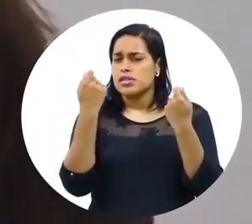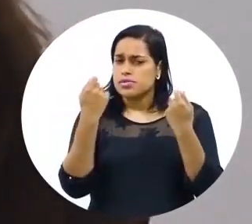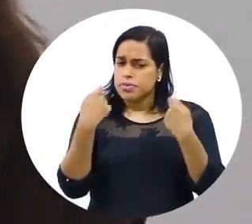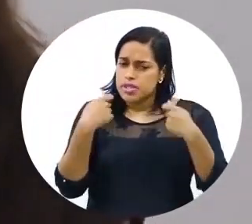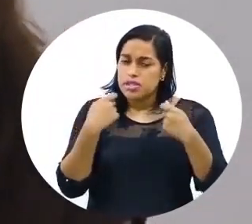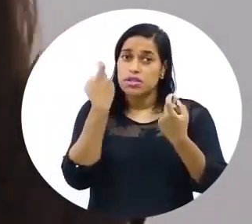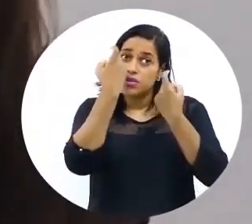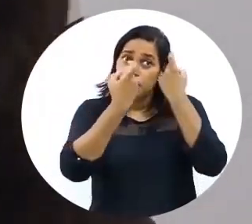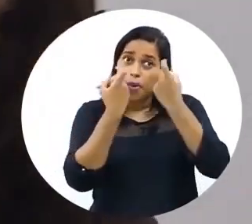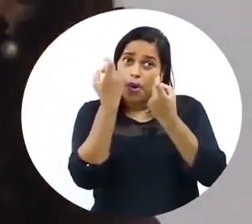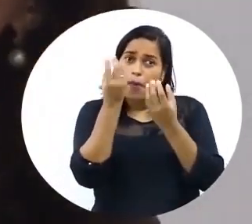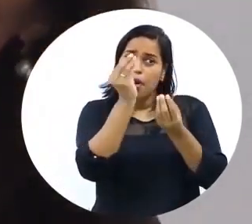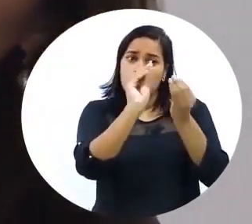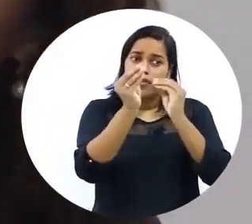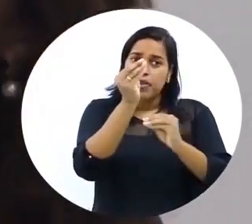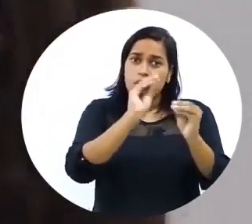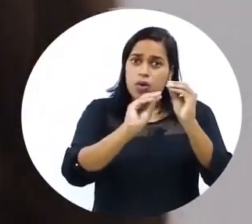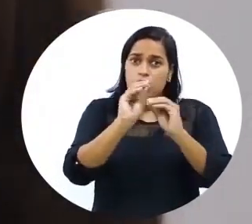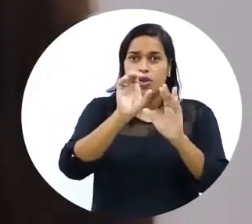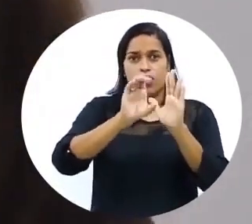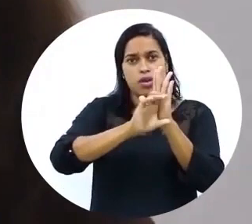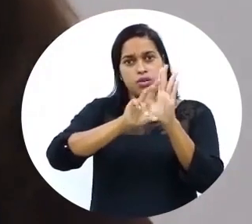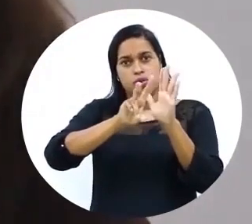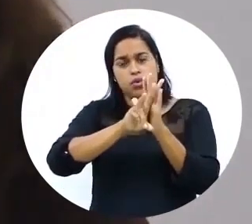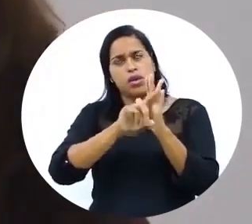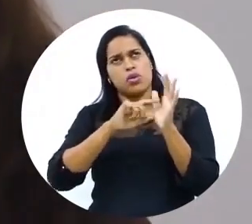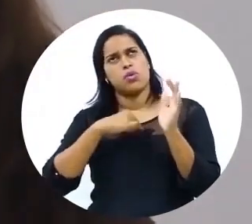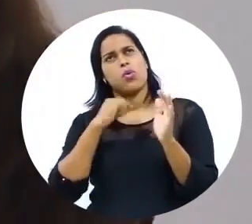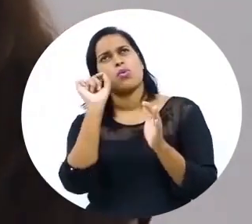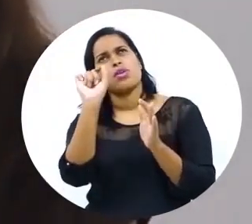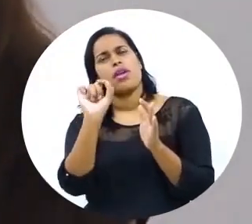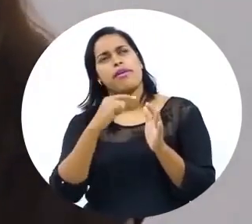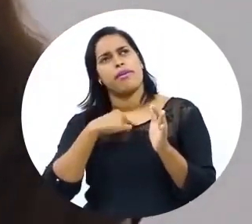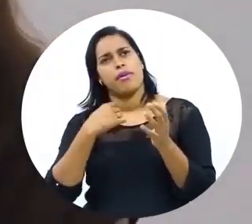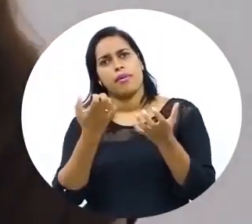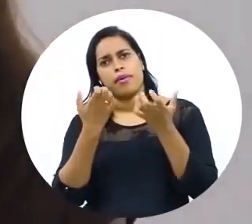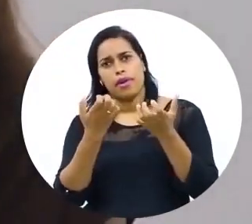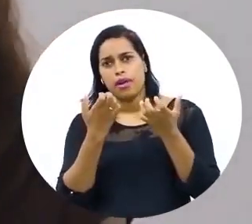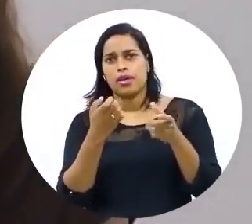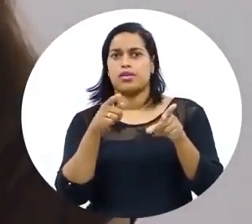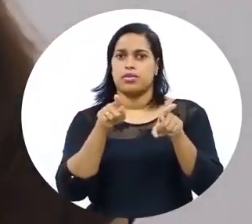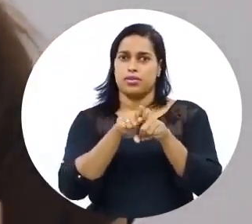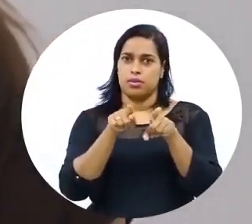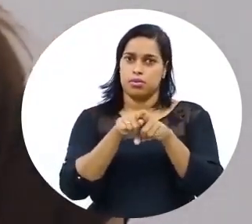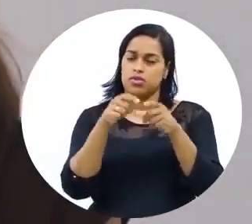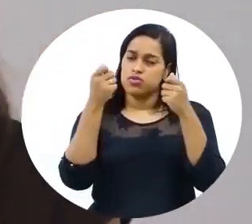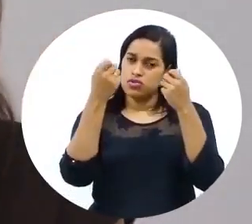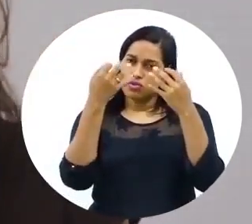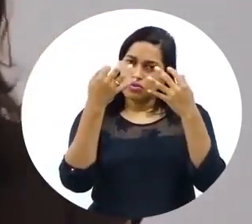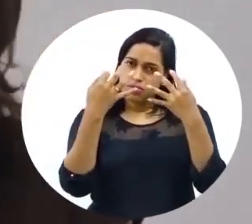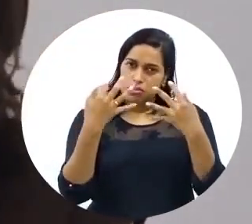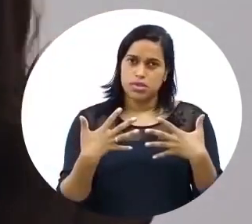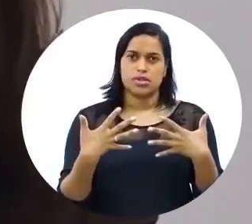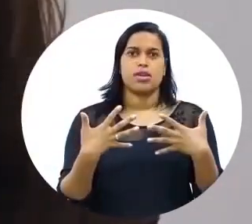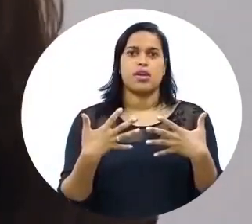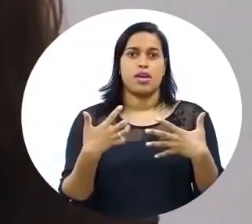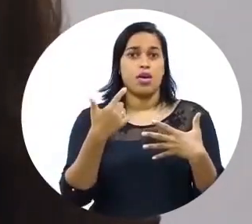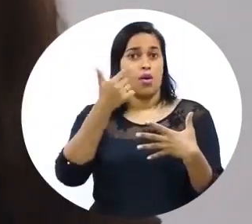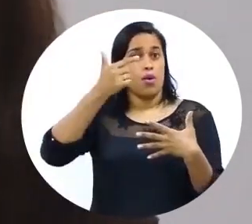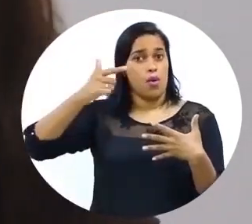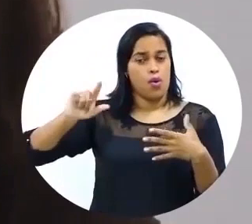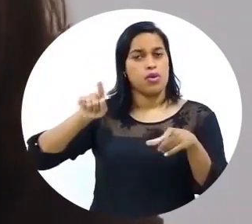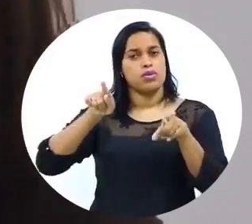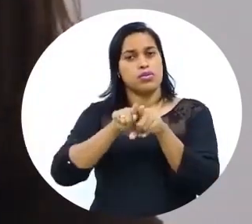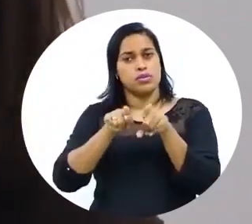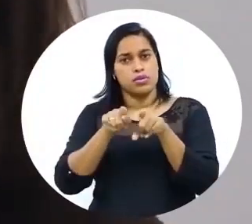esteja realmente condizente com o que você está querendo. Né? Clareza. Clareza. A outra questão que